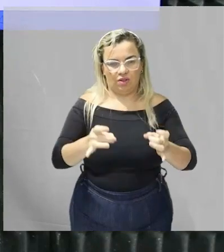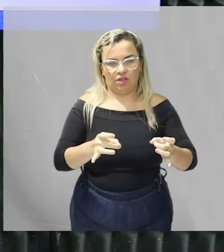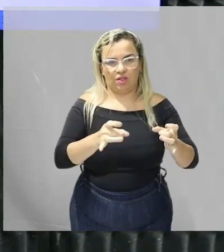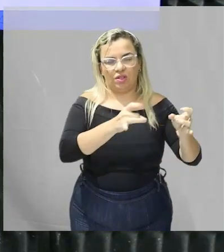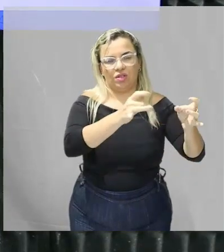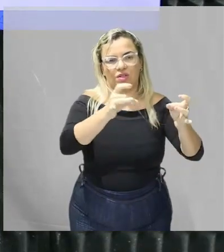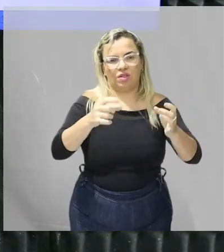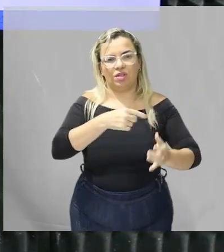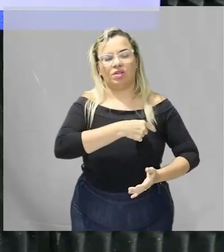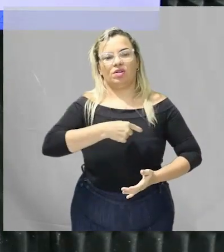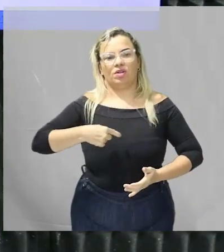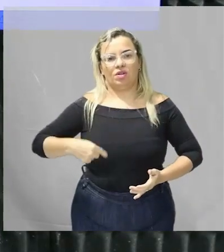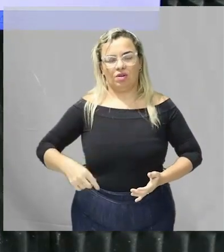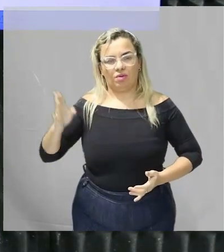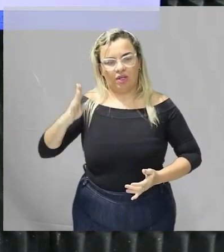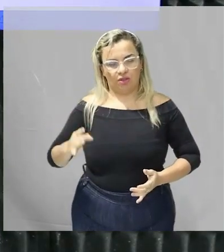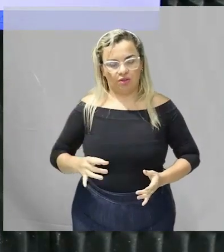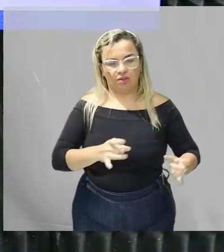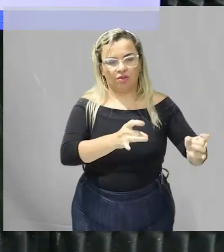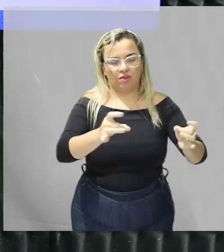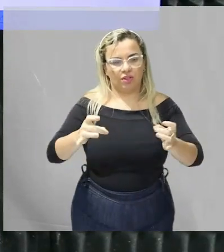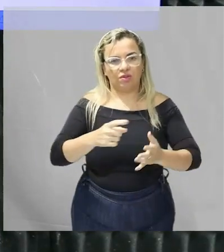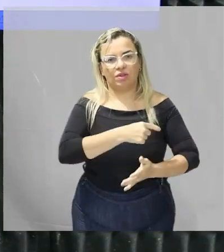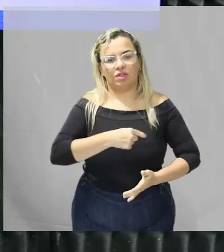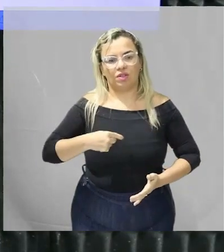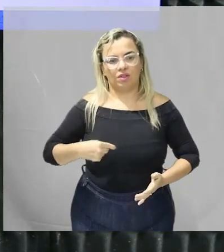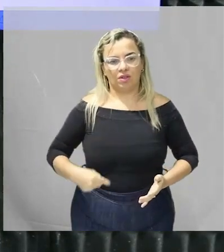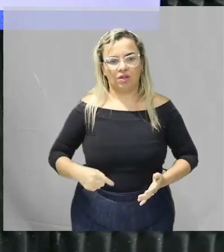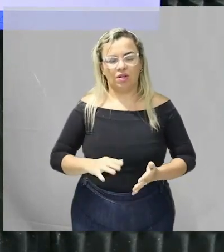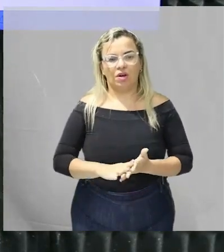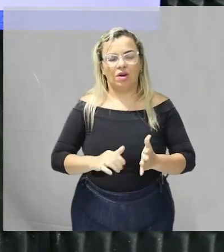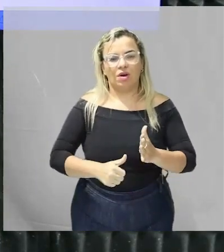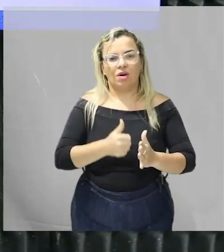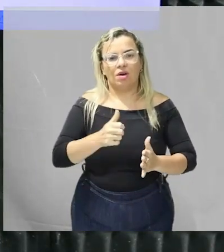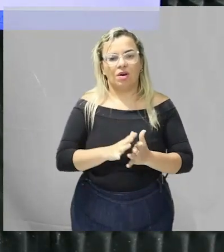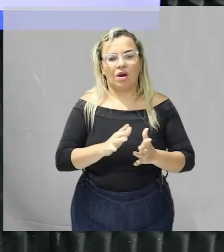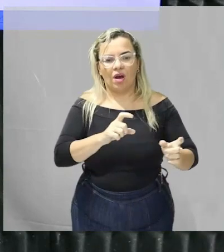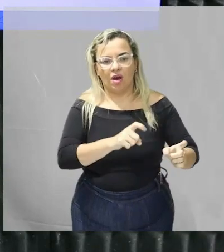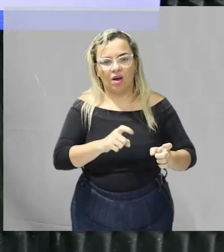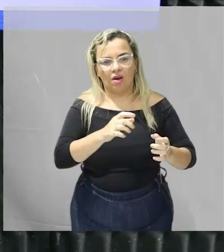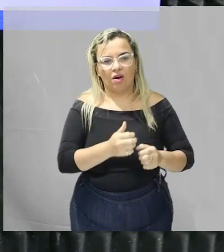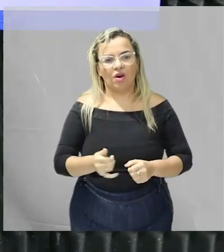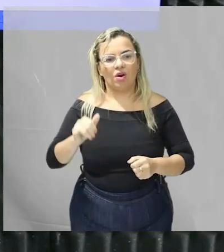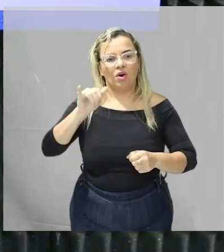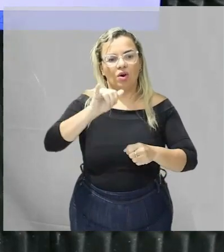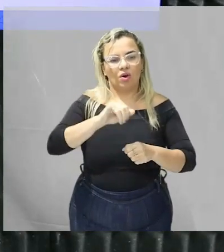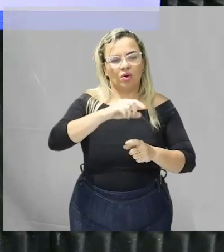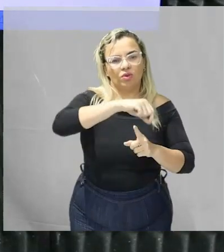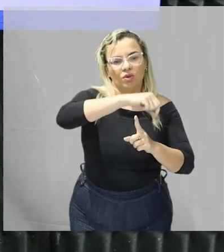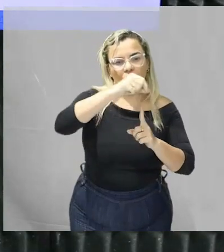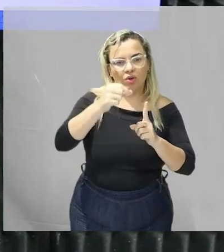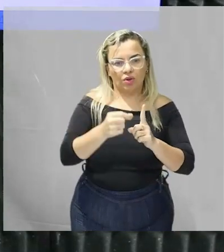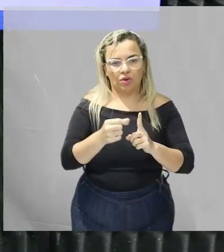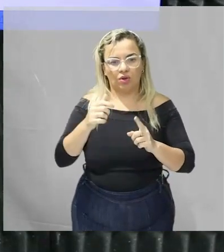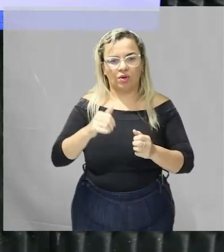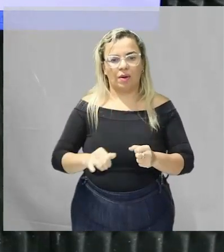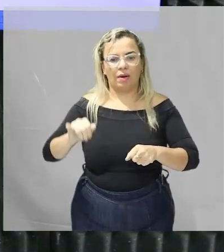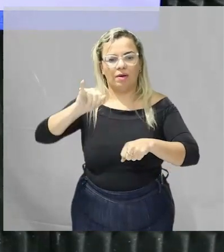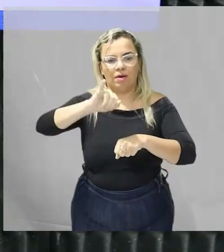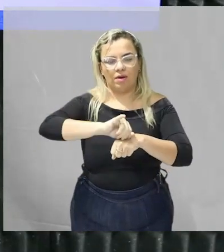primário, soja, minério de ferro, e compra muito produto tecnológico, galera da China, está aqui, ó, bens de consumo e